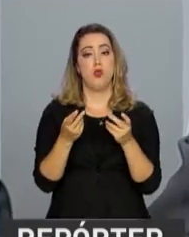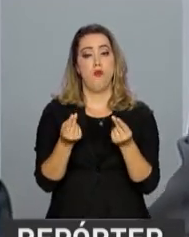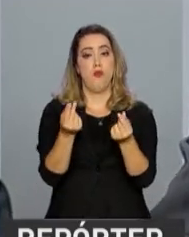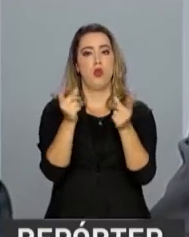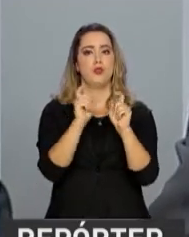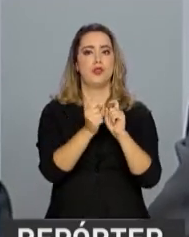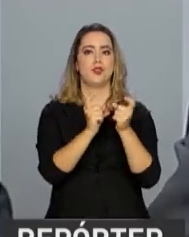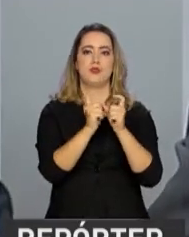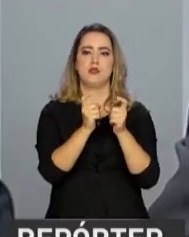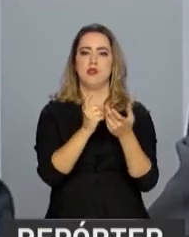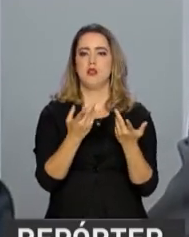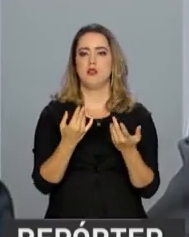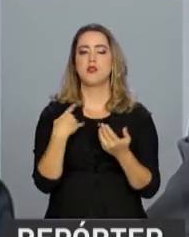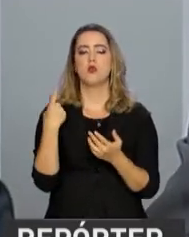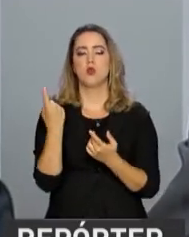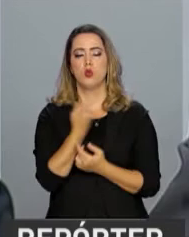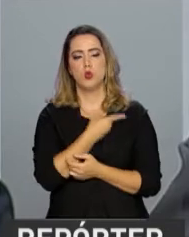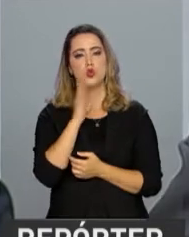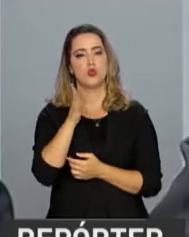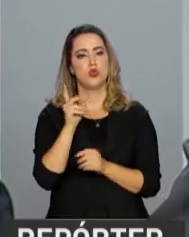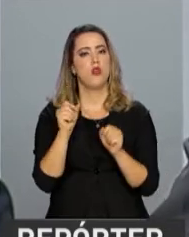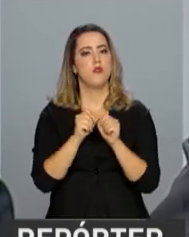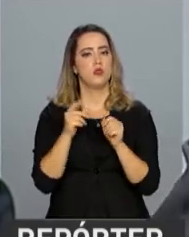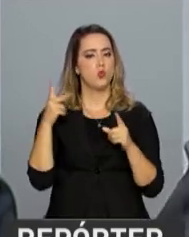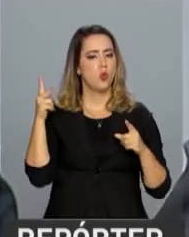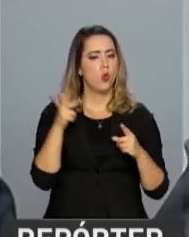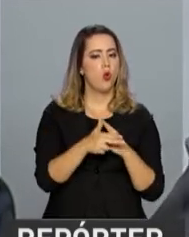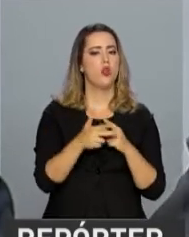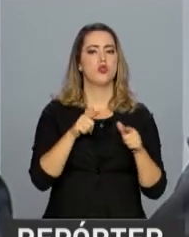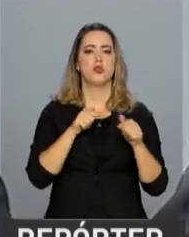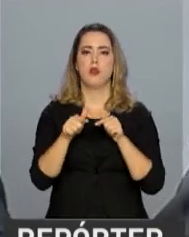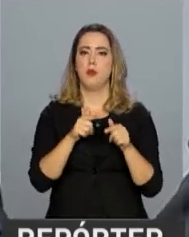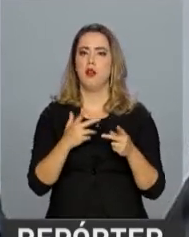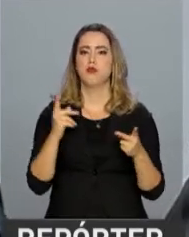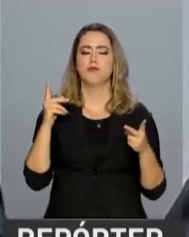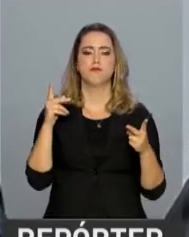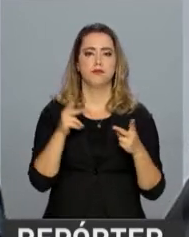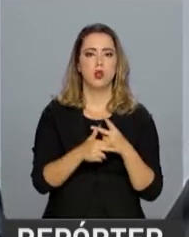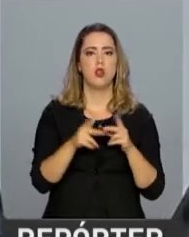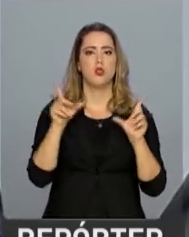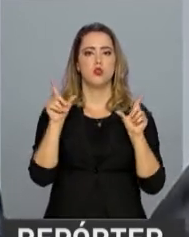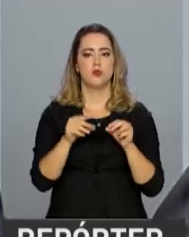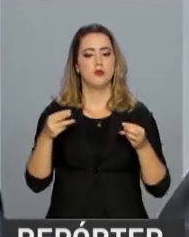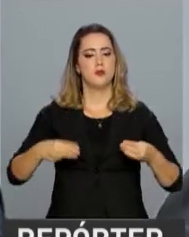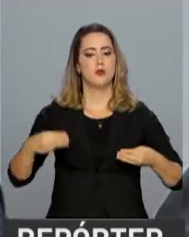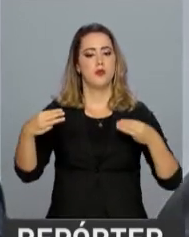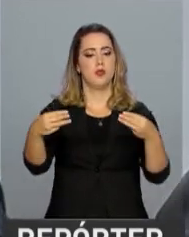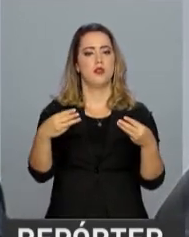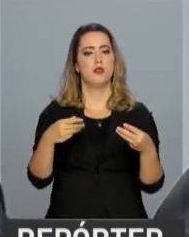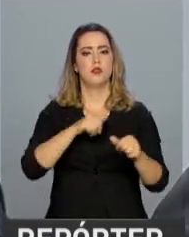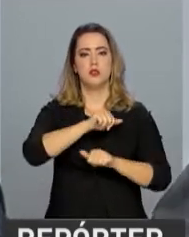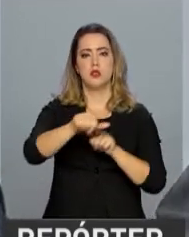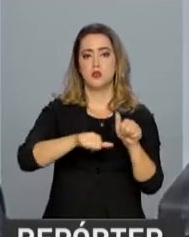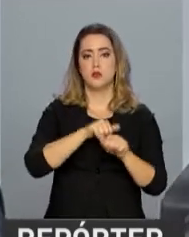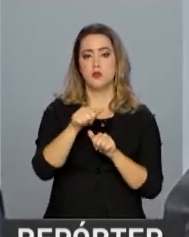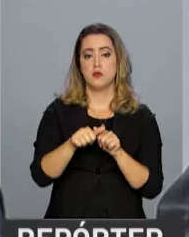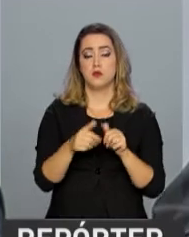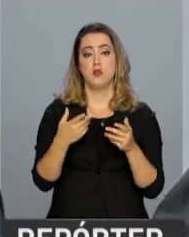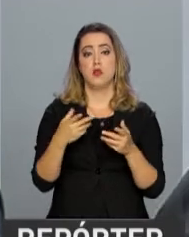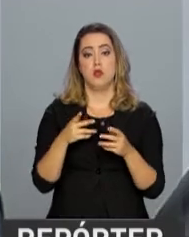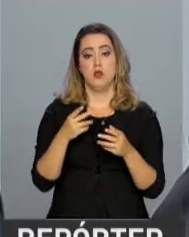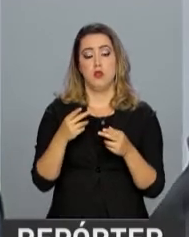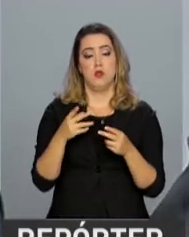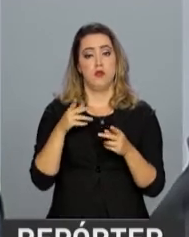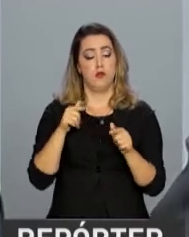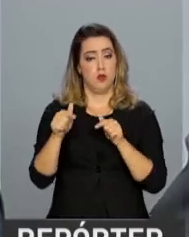máquina como nós fizemos com o corte de kaká com redução de ministérios com a transformação de cargos de livre provimento encargos